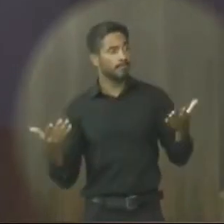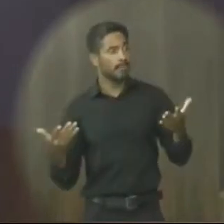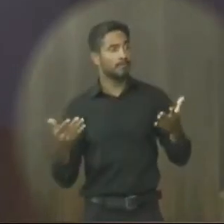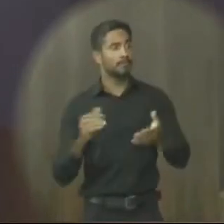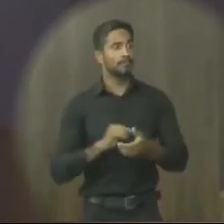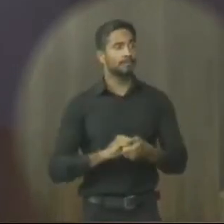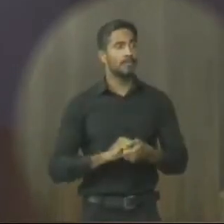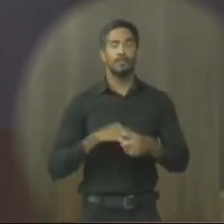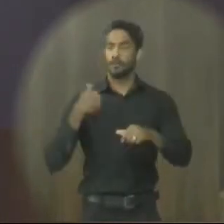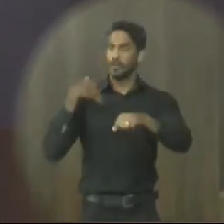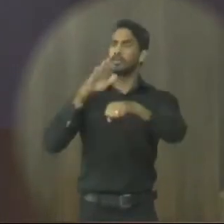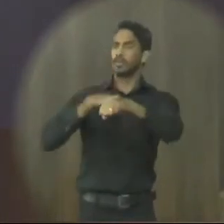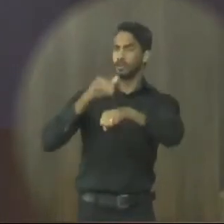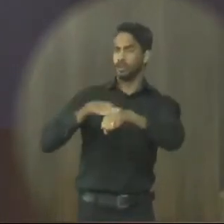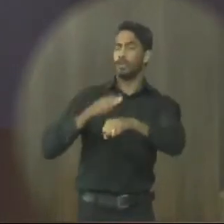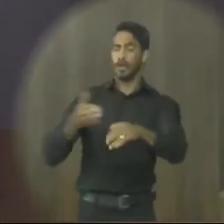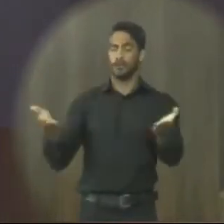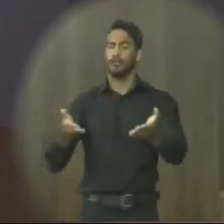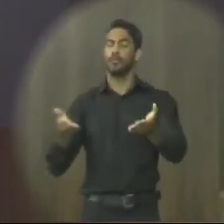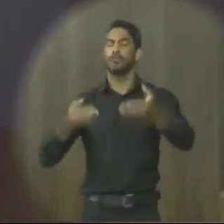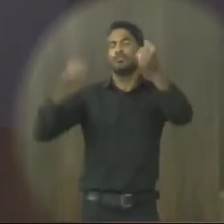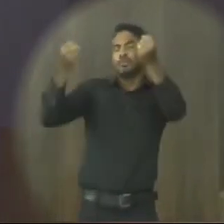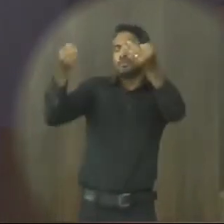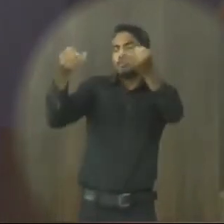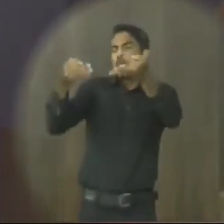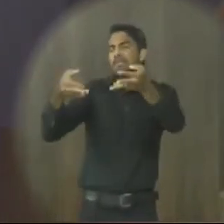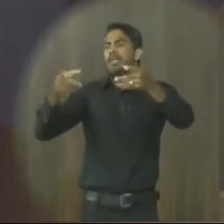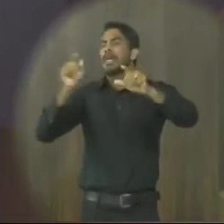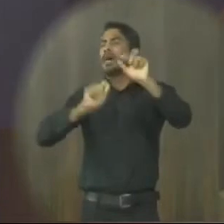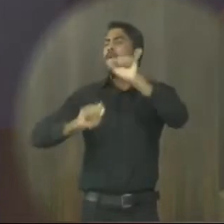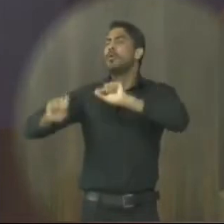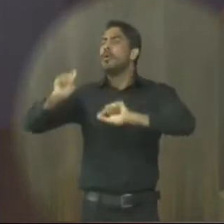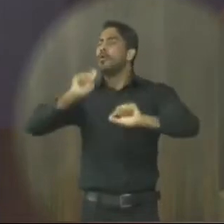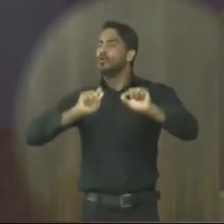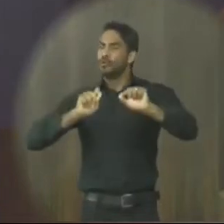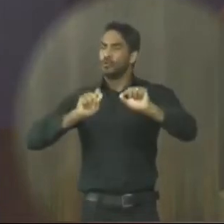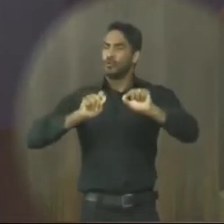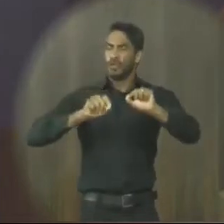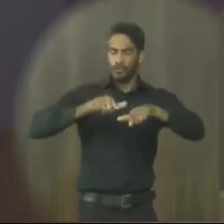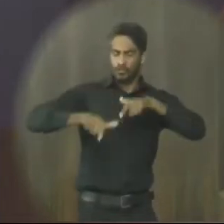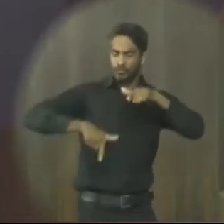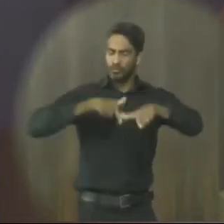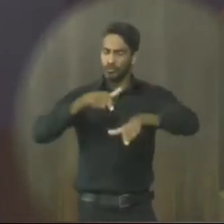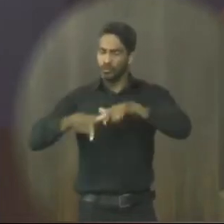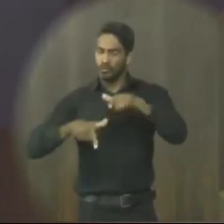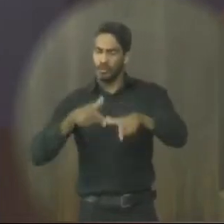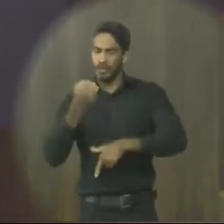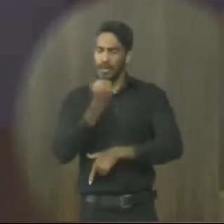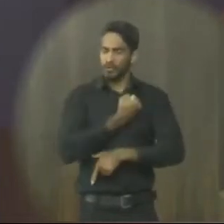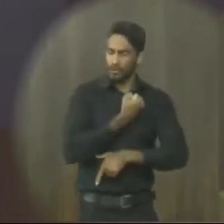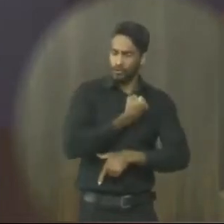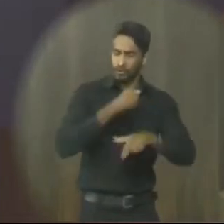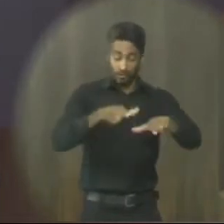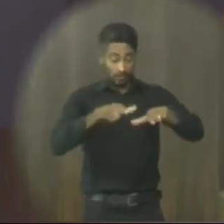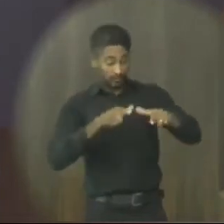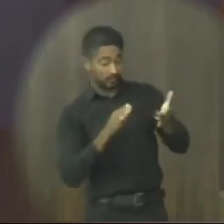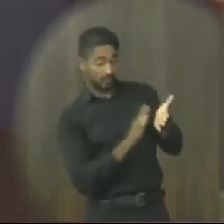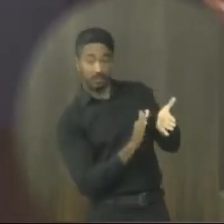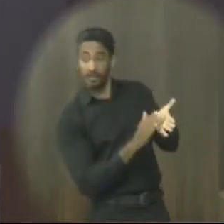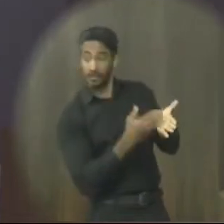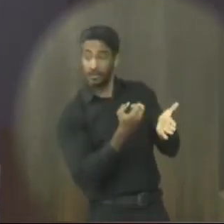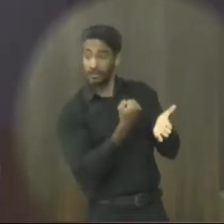Foi nos convocado hoje para falar a respeito das certidões, né, de número, que na